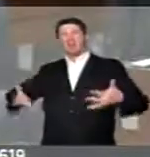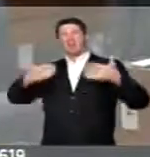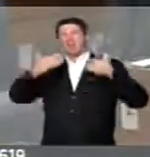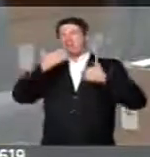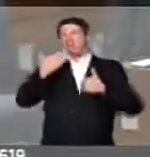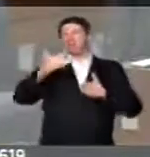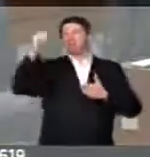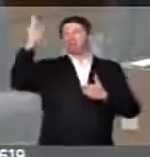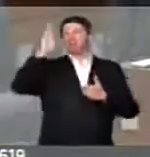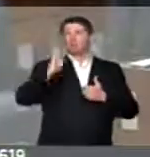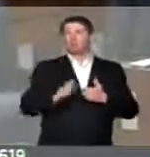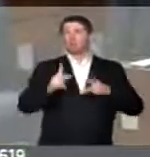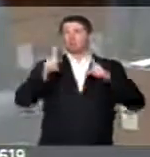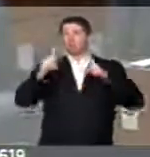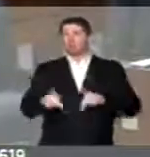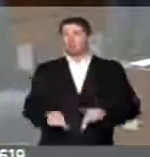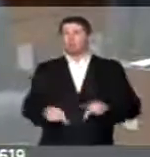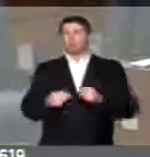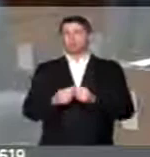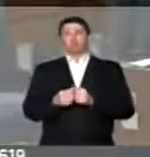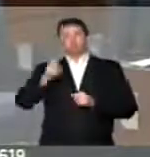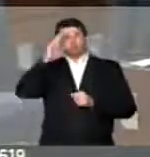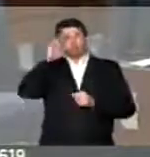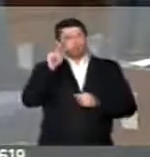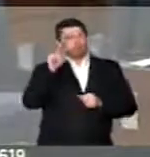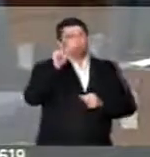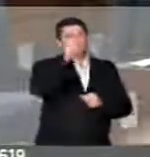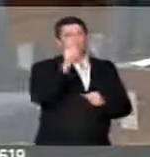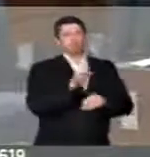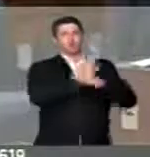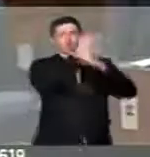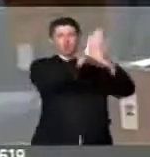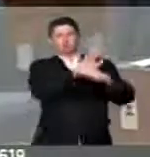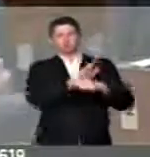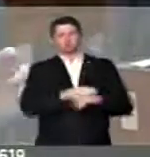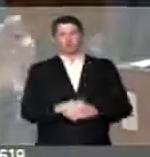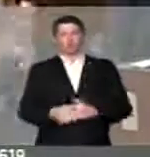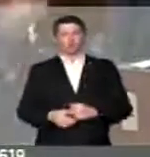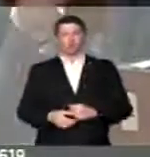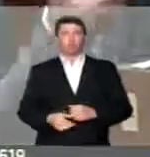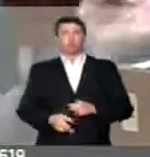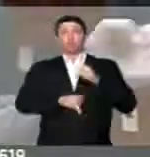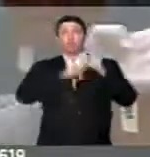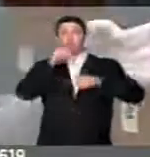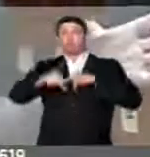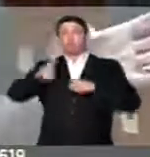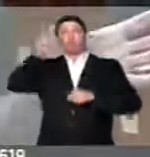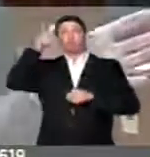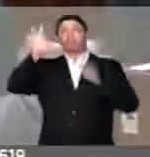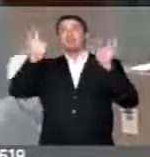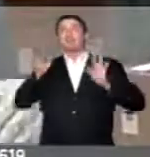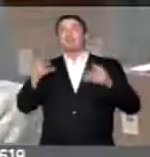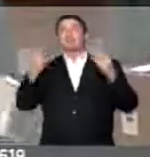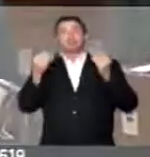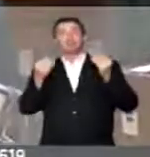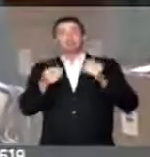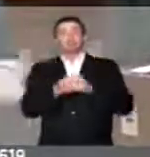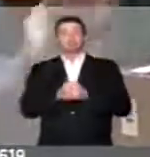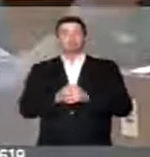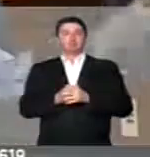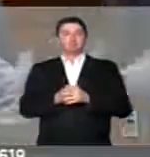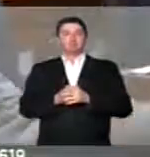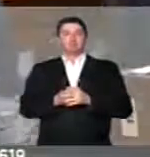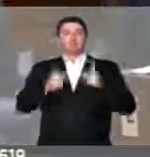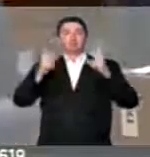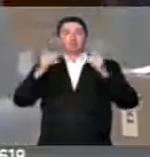povo brasileiro, deputado Fraga, e Vossa Excelência ajudou. Ontem o povo estava feliz. Ontem foi igual